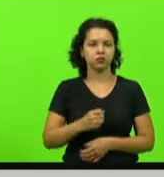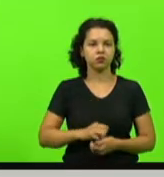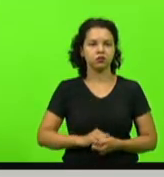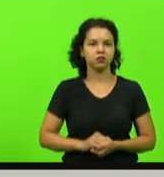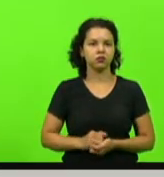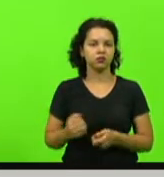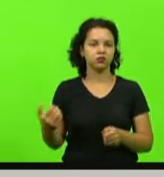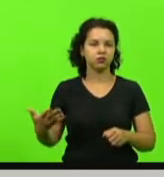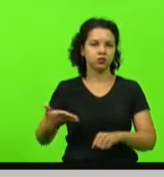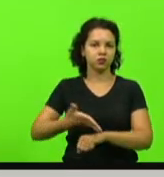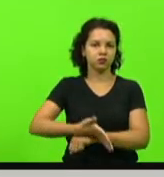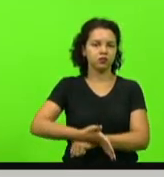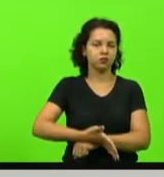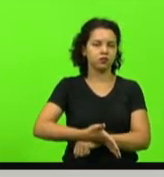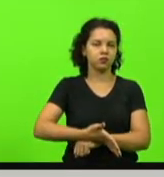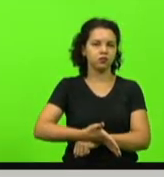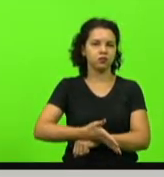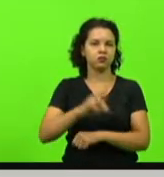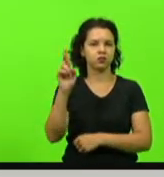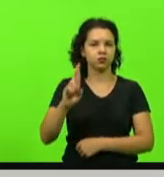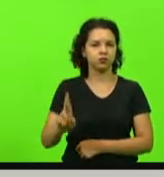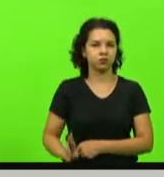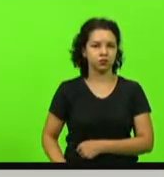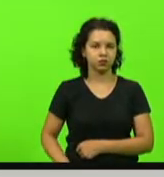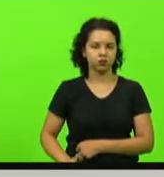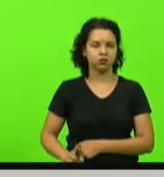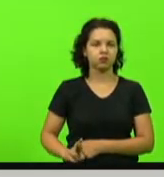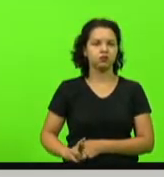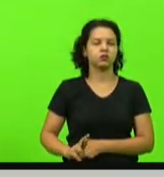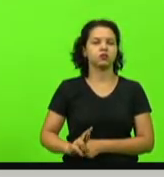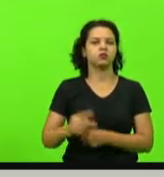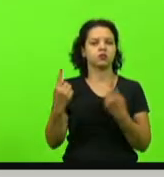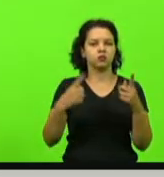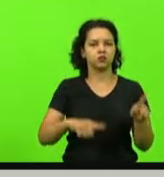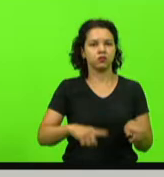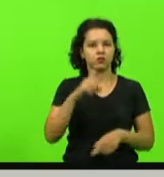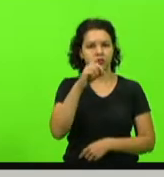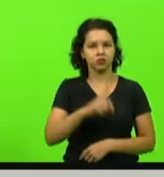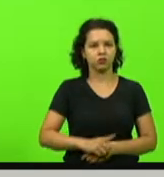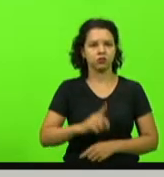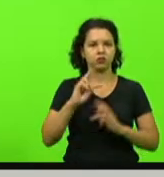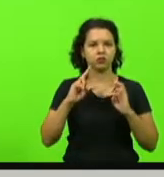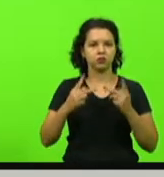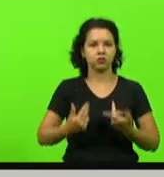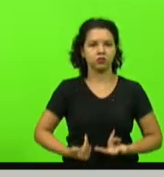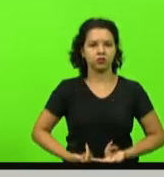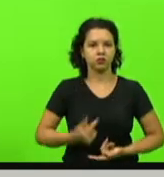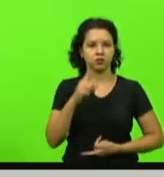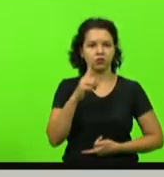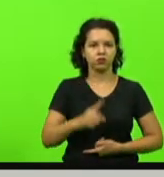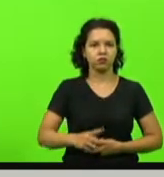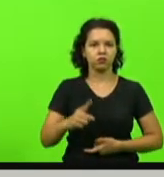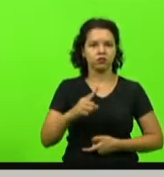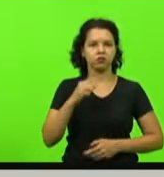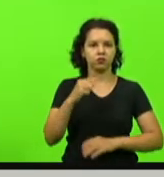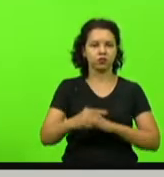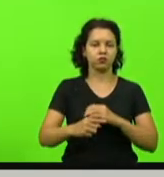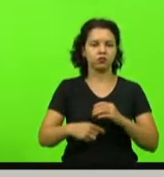russa pela agressão aos direitos humanos, ao direito internacional e